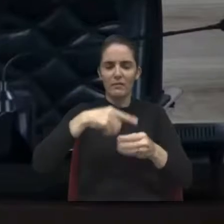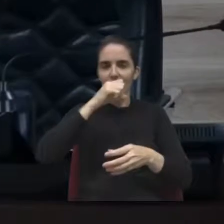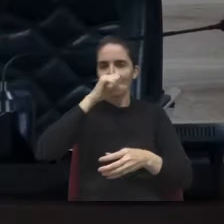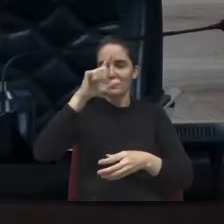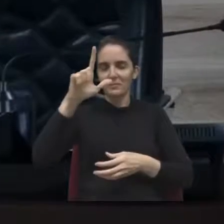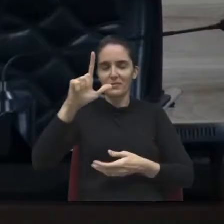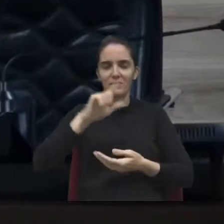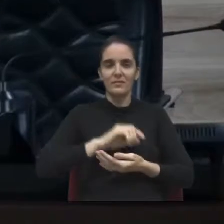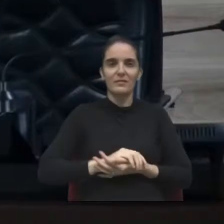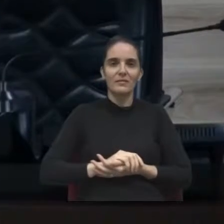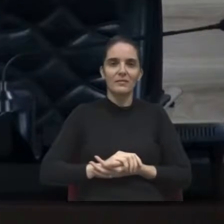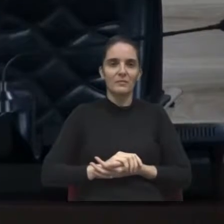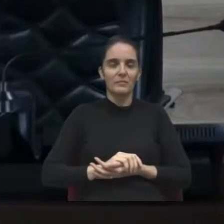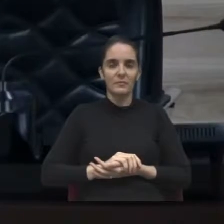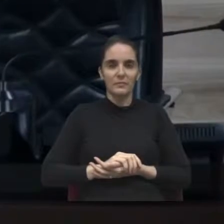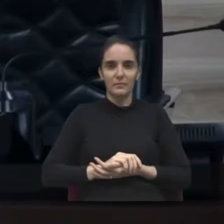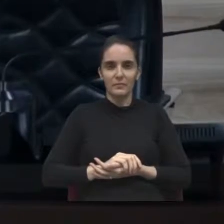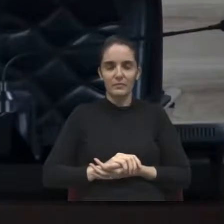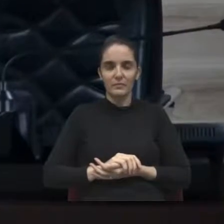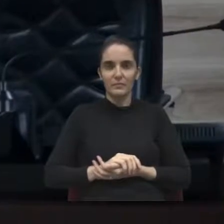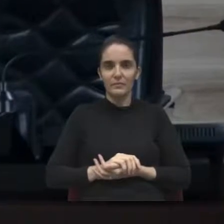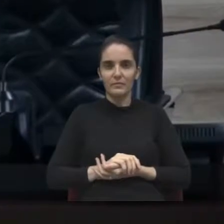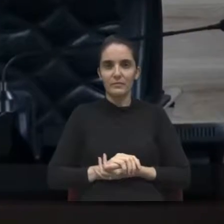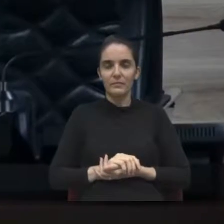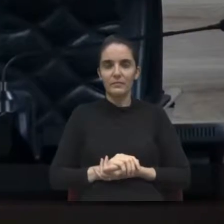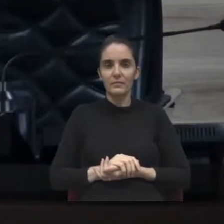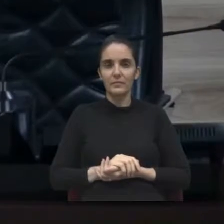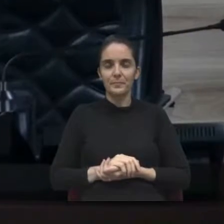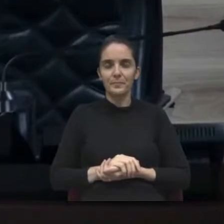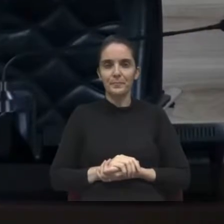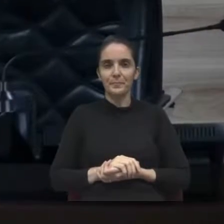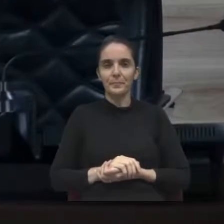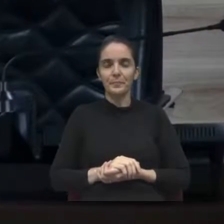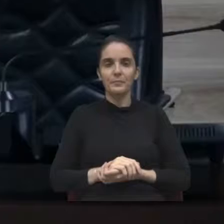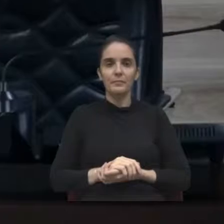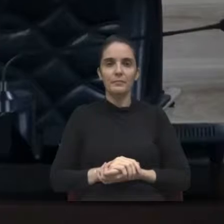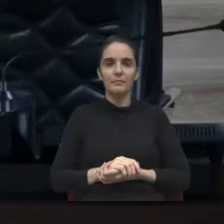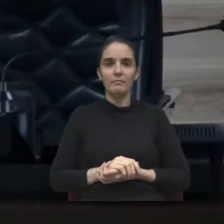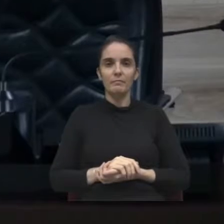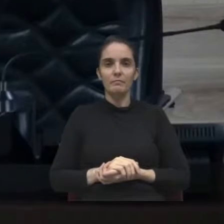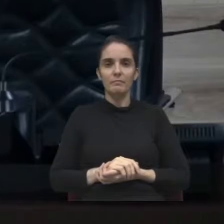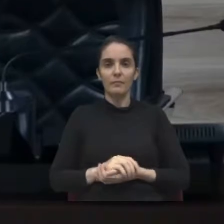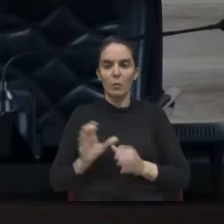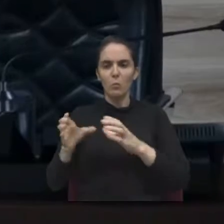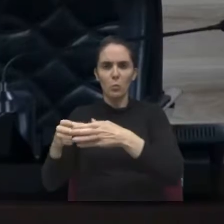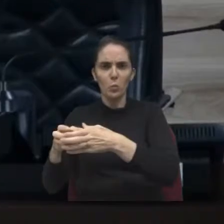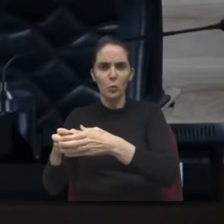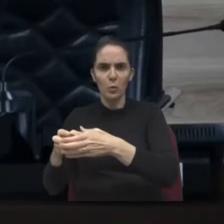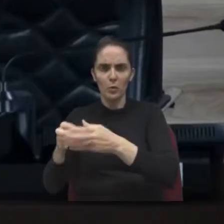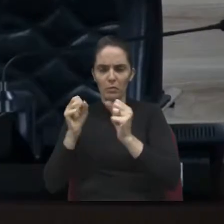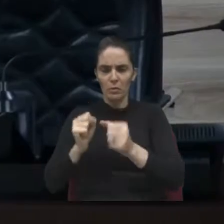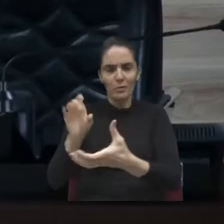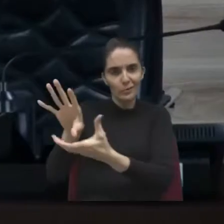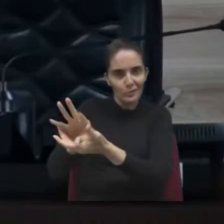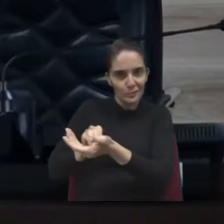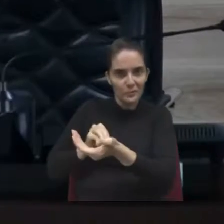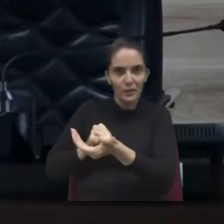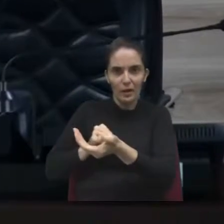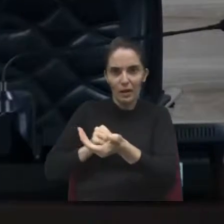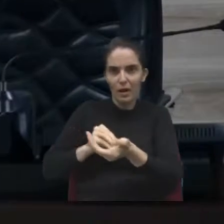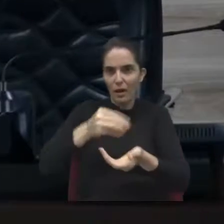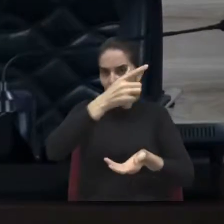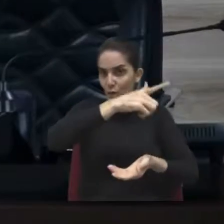E não só a existência, mas como modelo. Quantas e quantas cidades que têm o